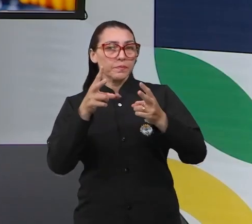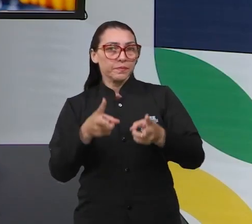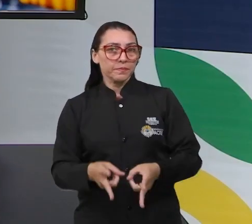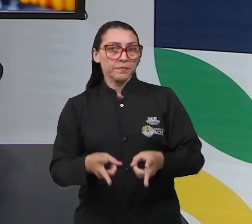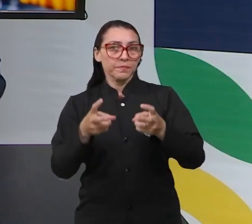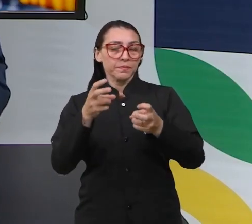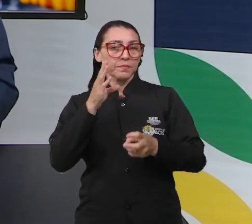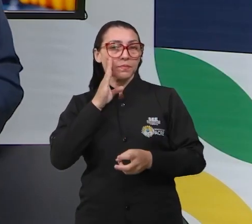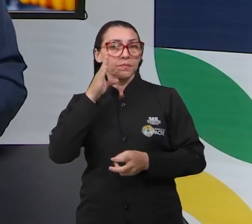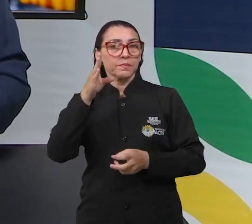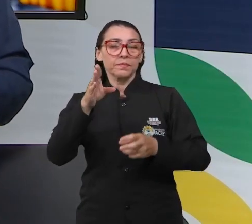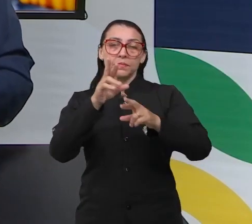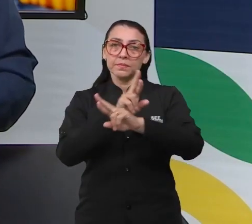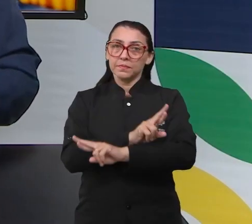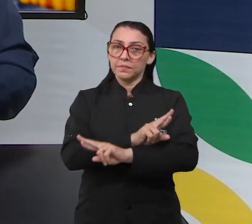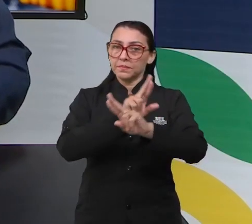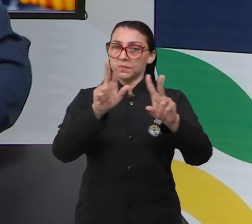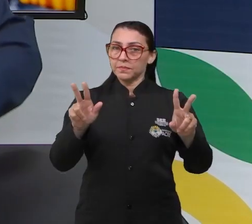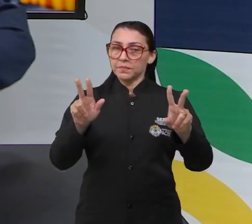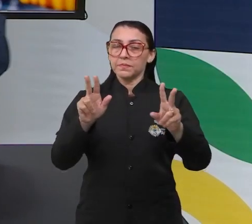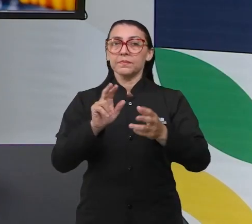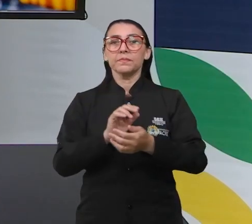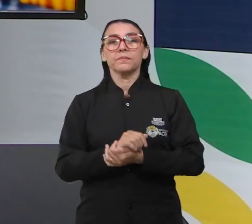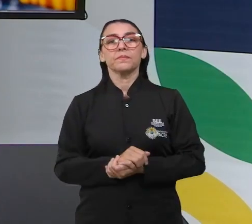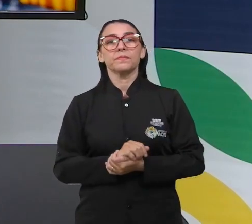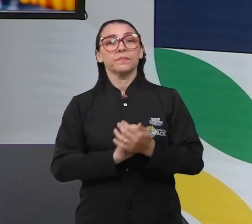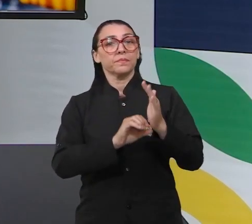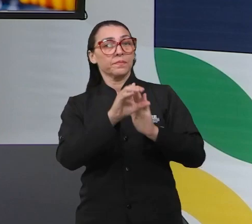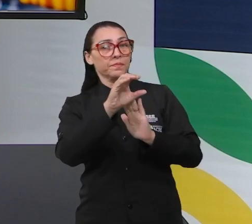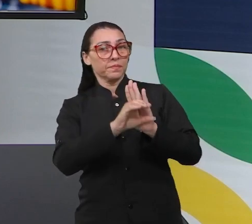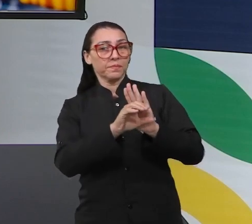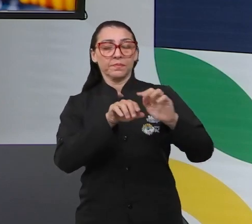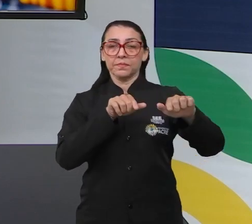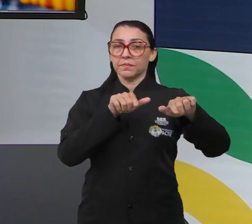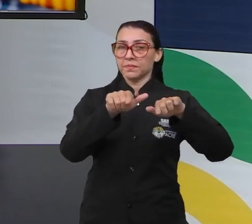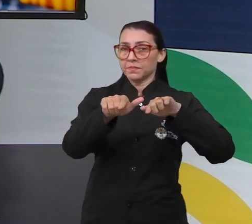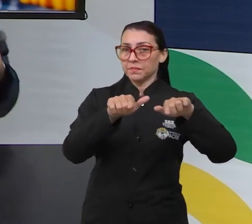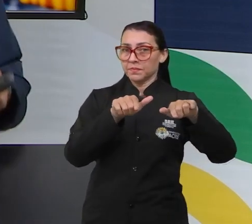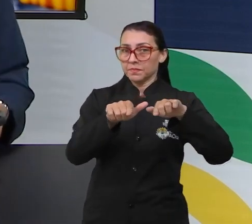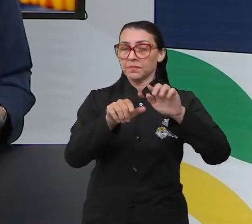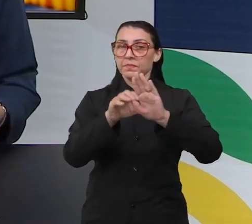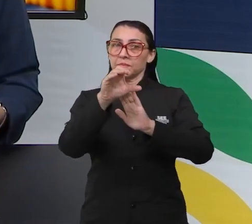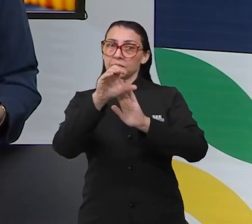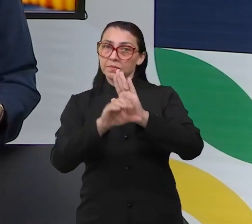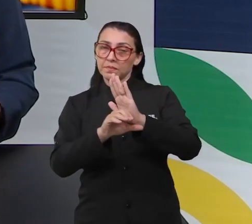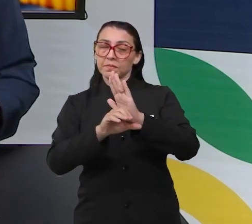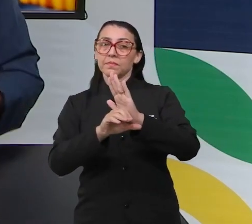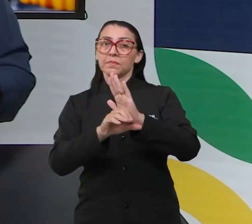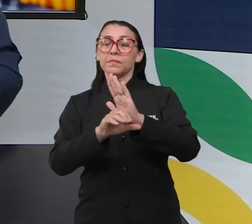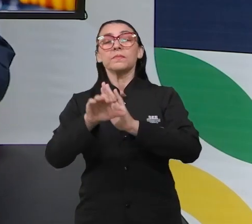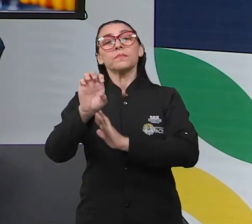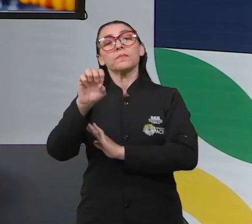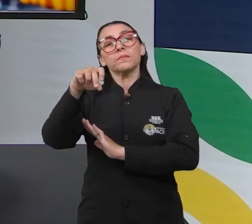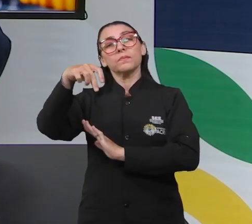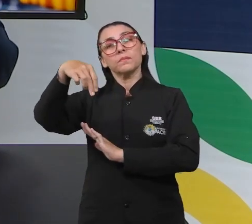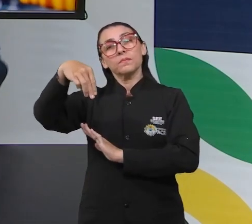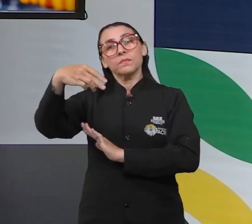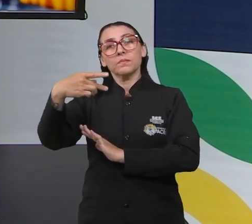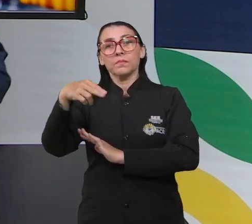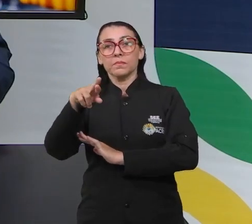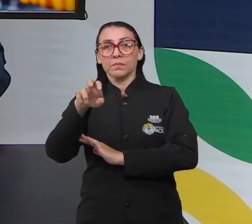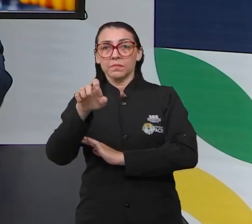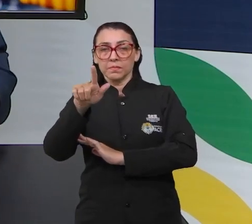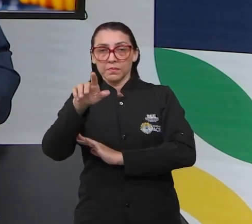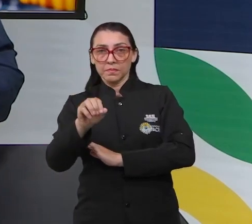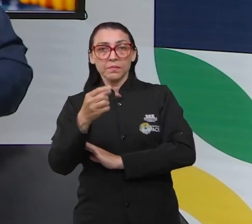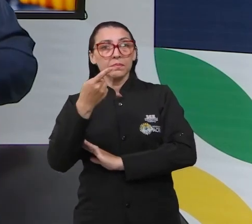a principal diferença entre o conceito de trabalho e o conceito de emprego? A gente vê que o